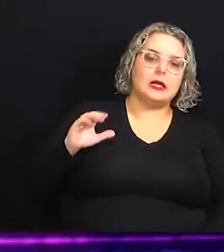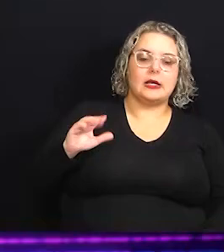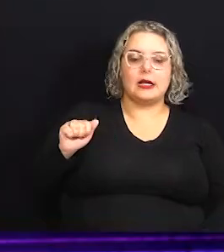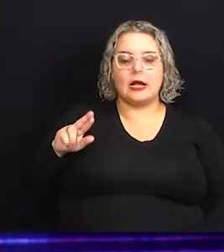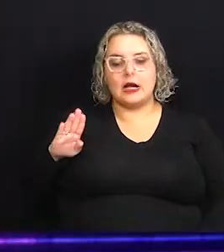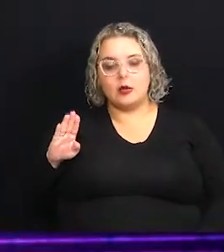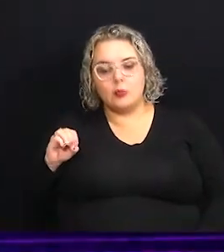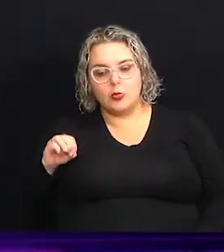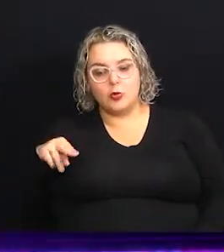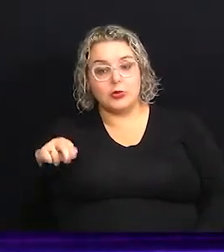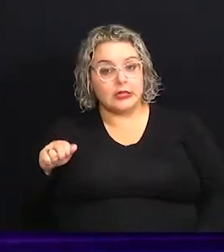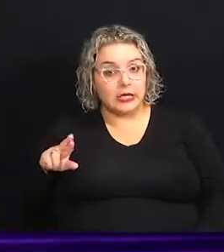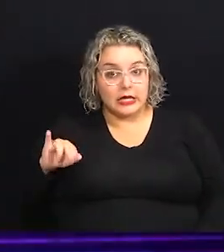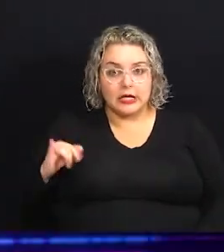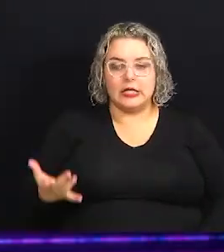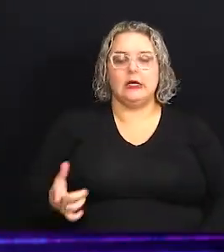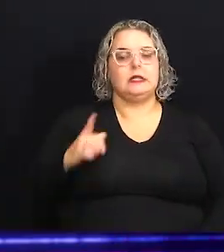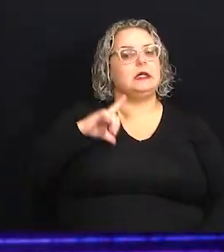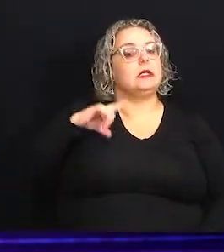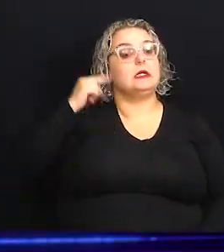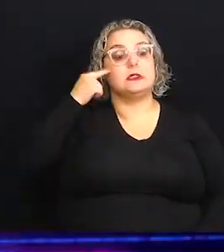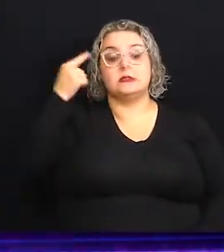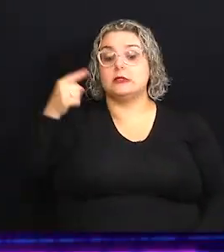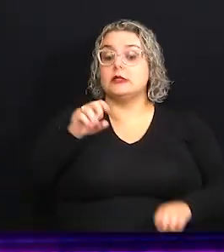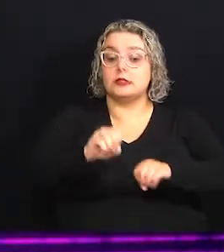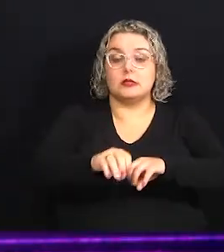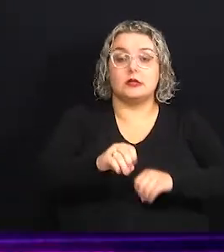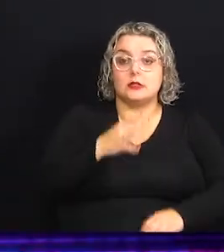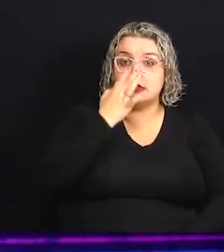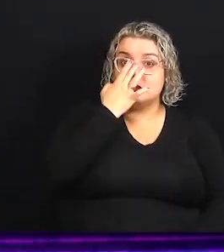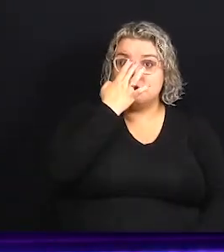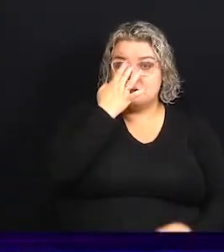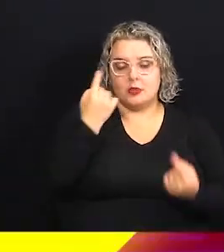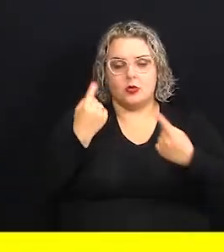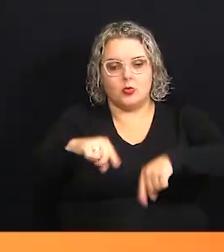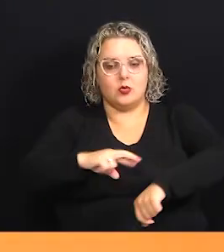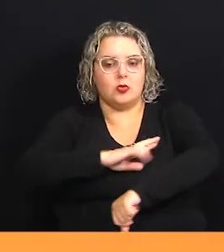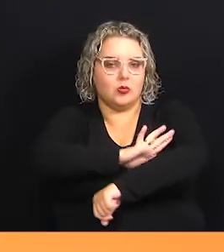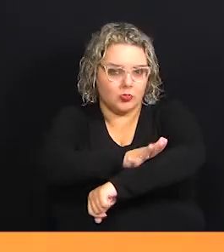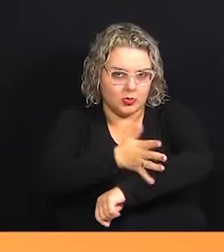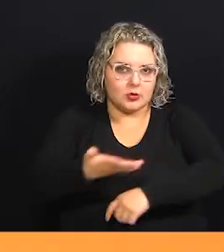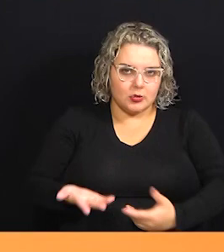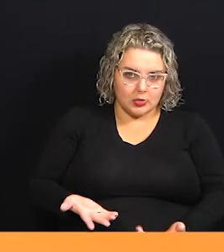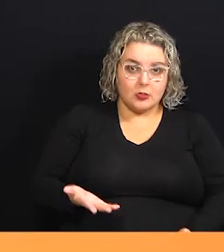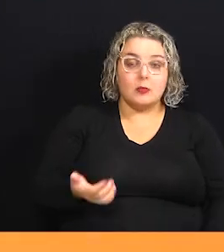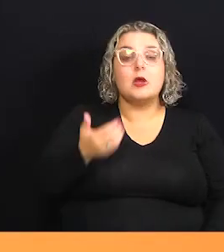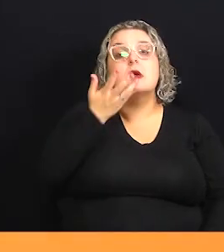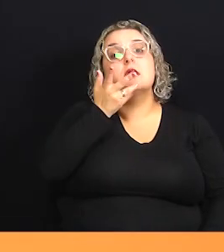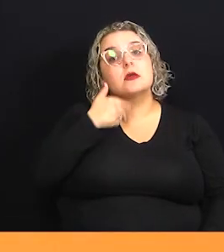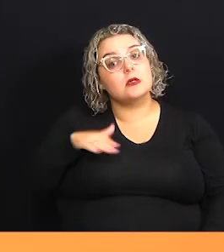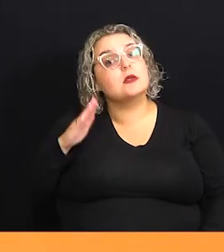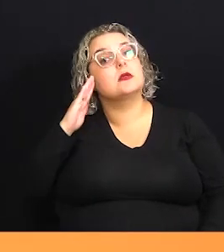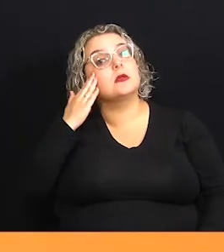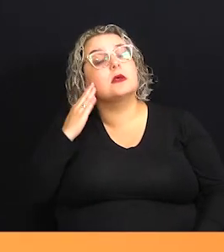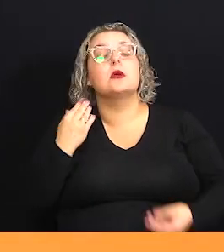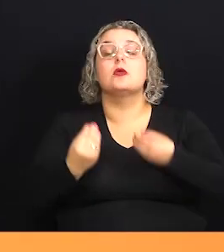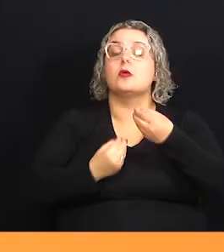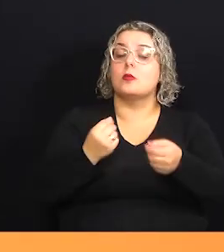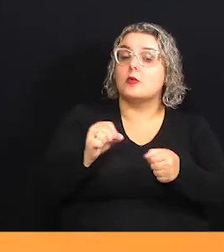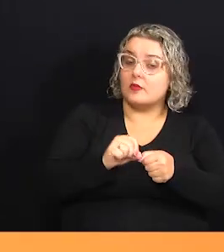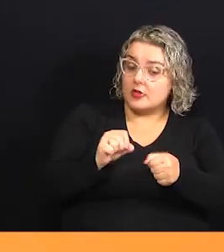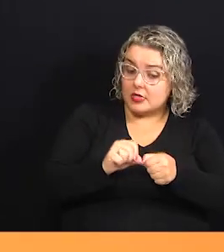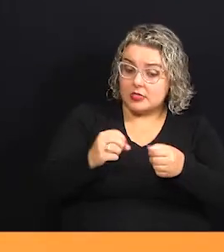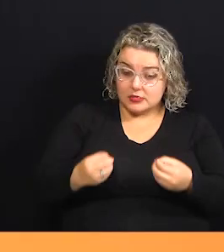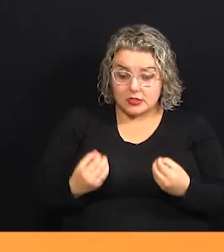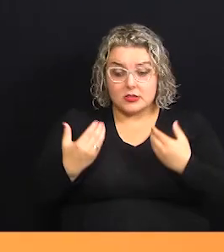A gente traz essa ideia da educação antirracista para que a criança possa entender. E como a gente faz isso?